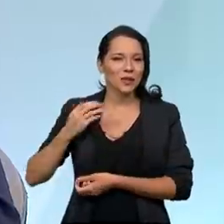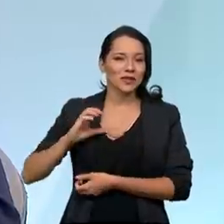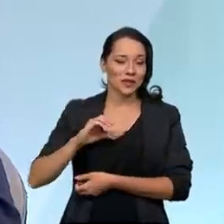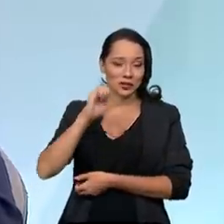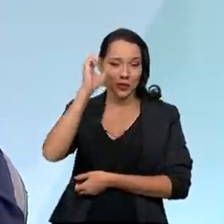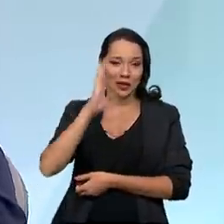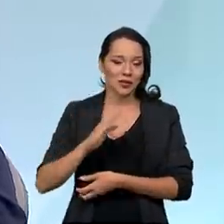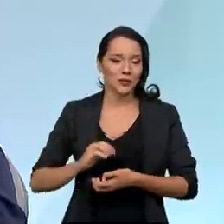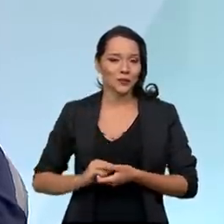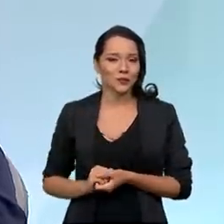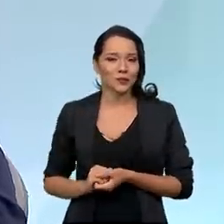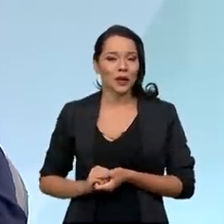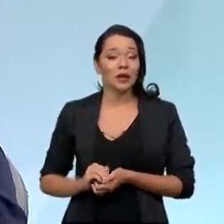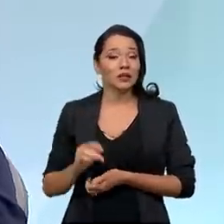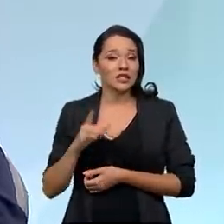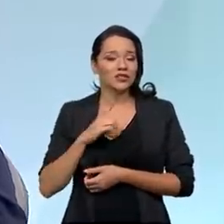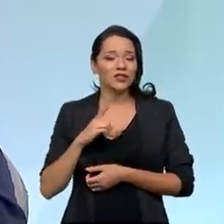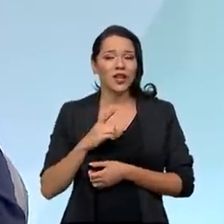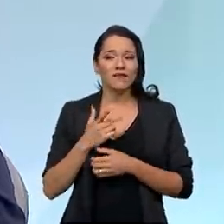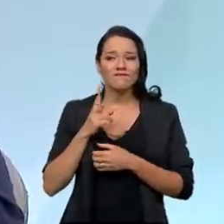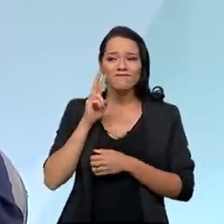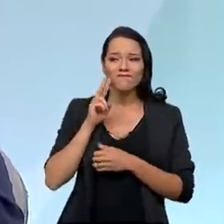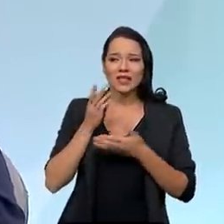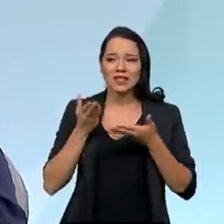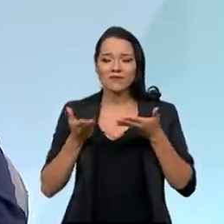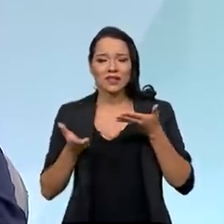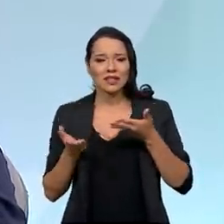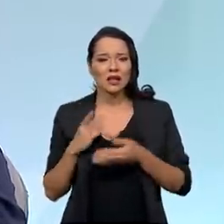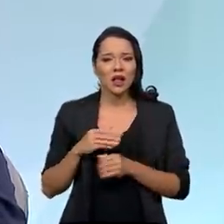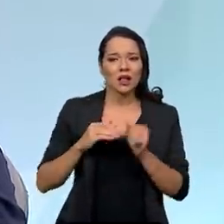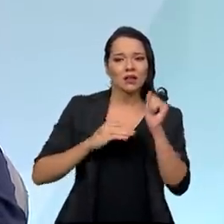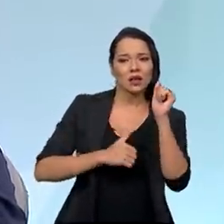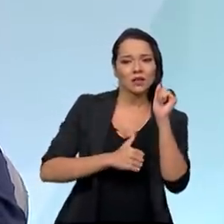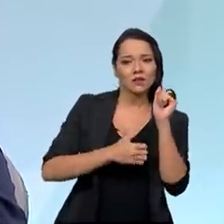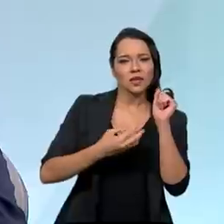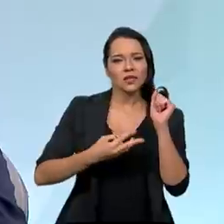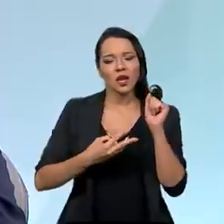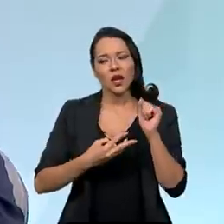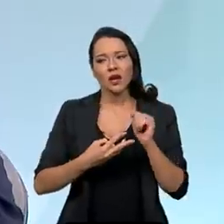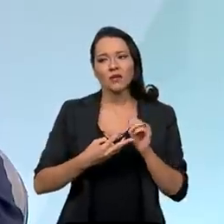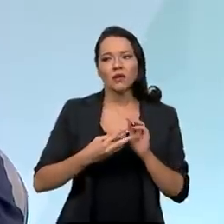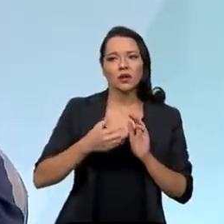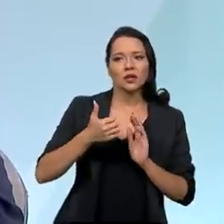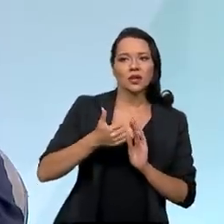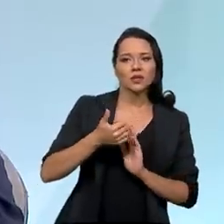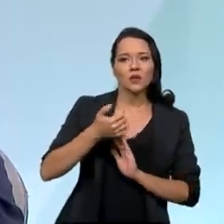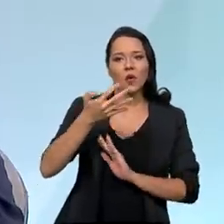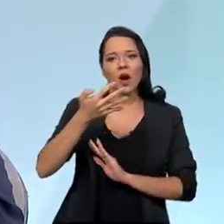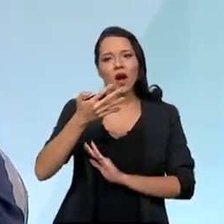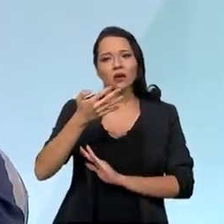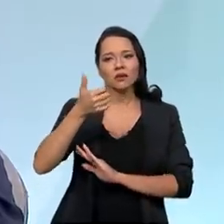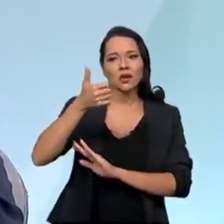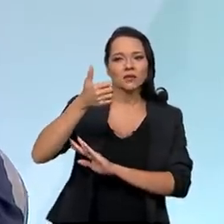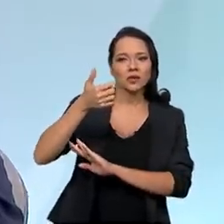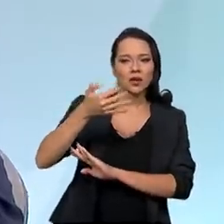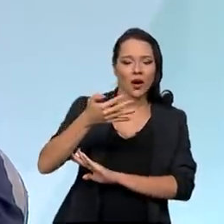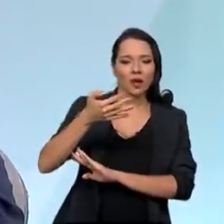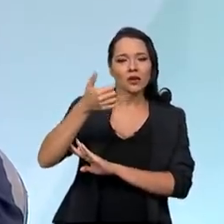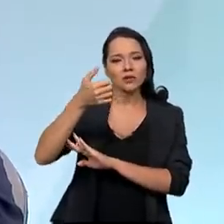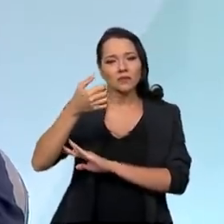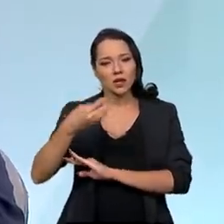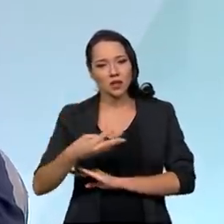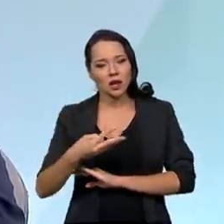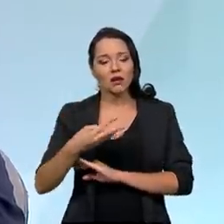brasileira. Nós temos flutuado entre o 13º lugar e o 14º sob o aspecto